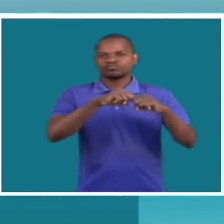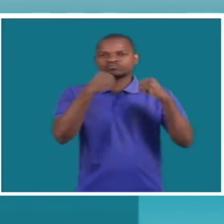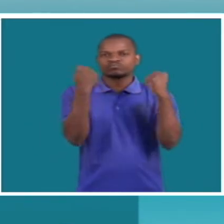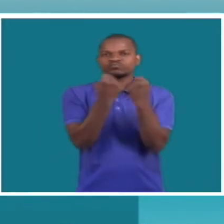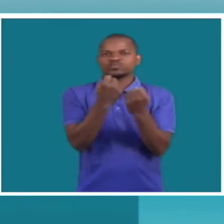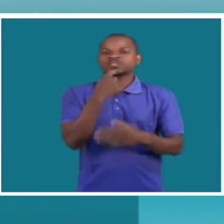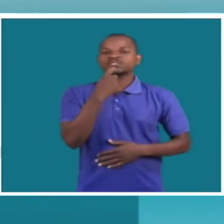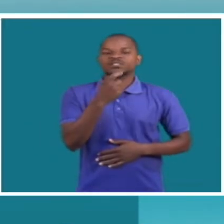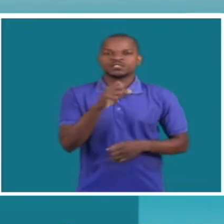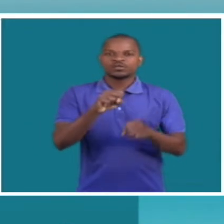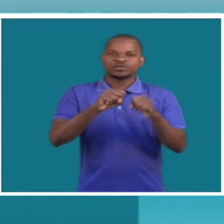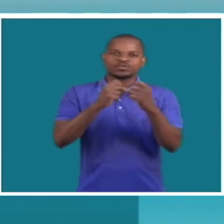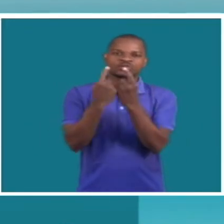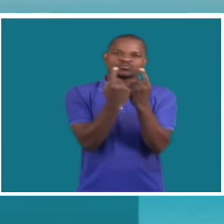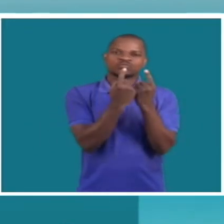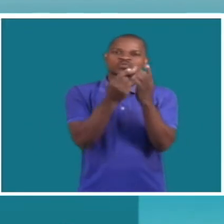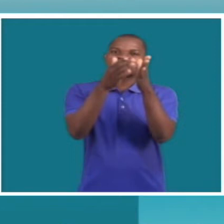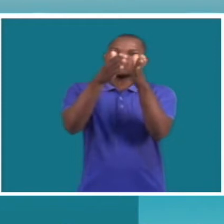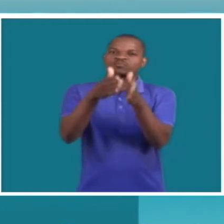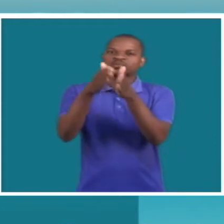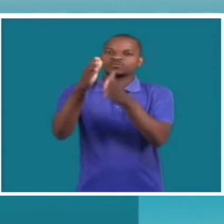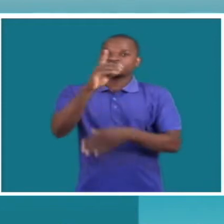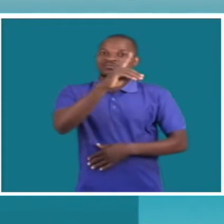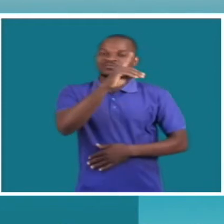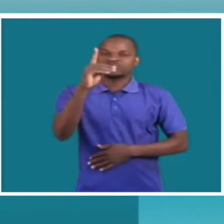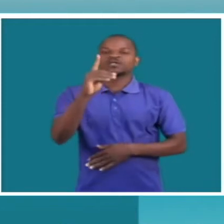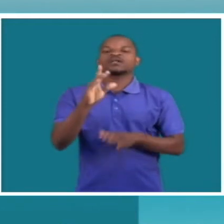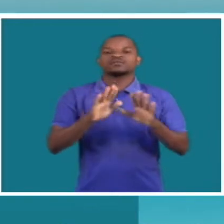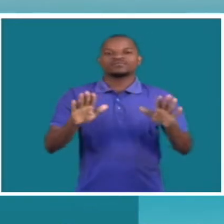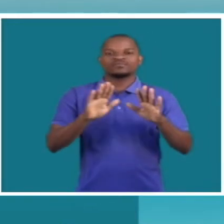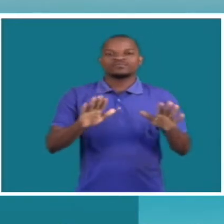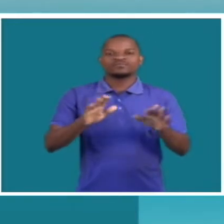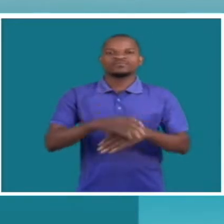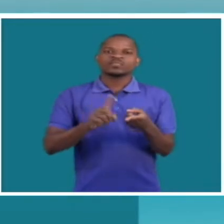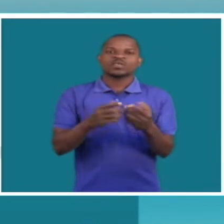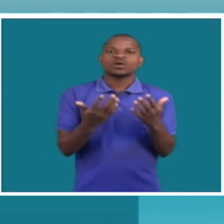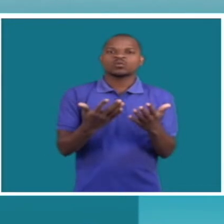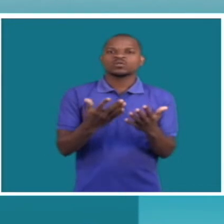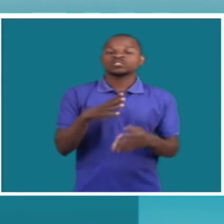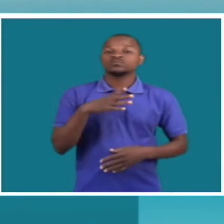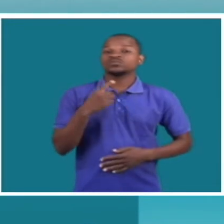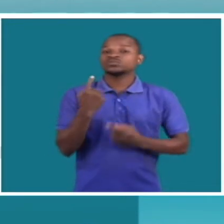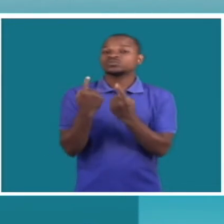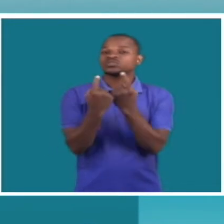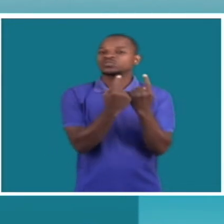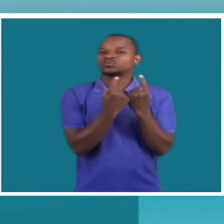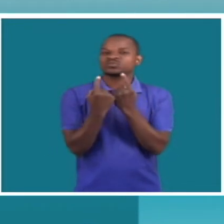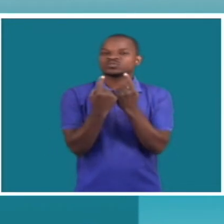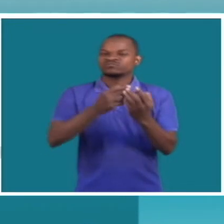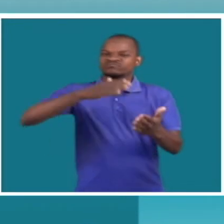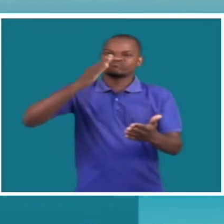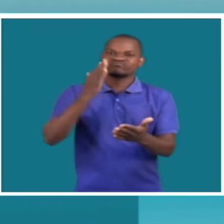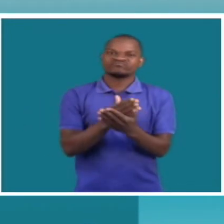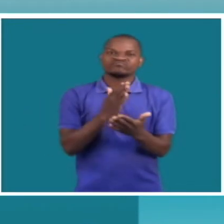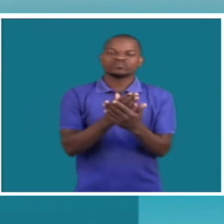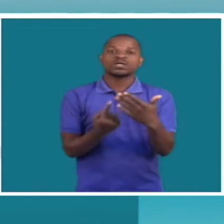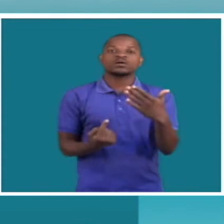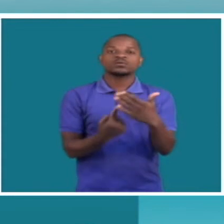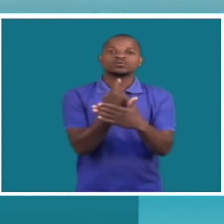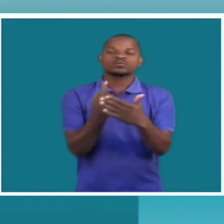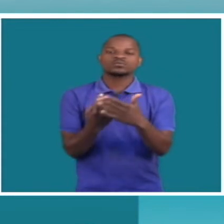agremiação, a situação da pessoa com deficiência está acautelada. O que nós temos agora é uma fotografia real do que efetivamente